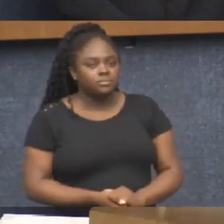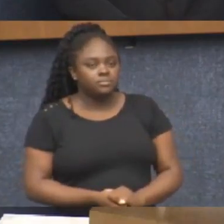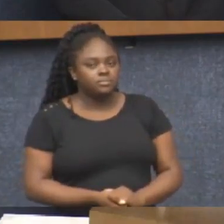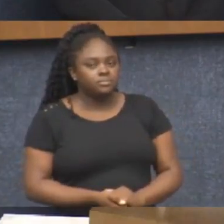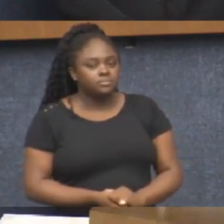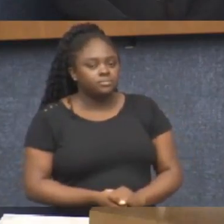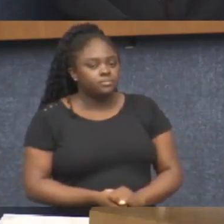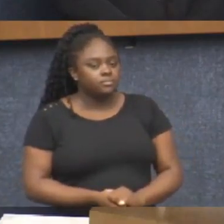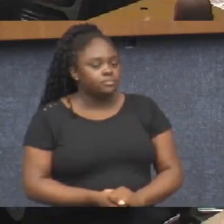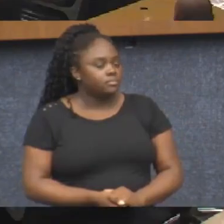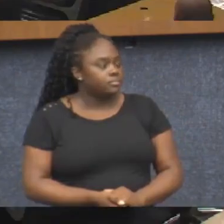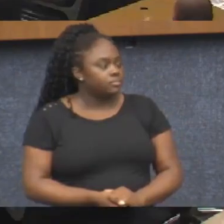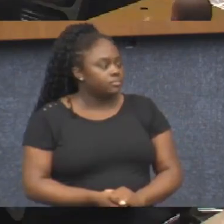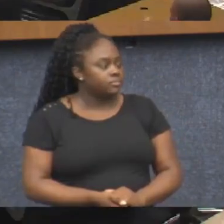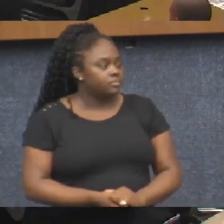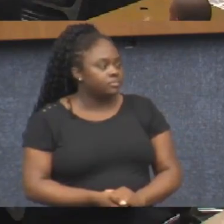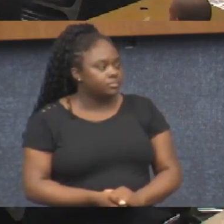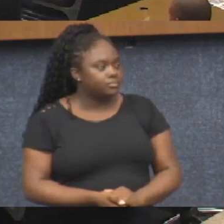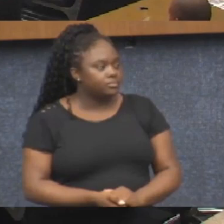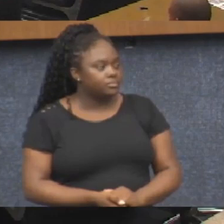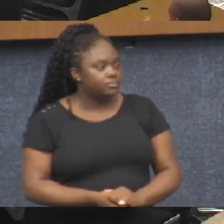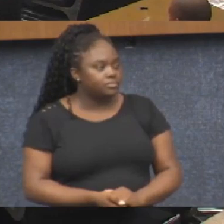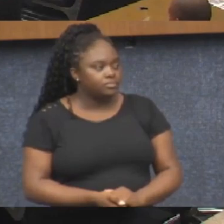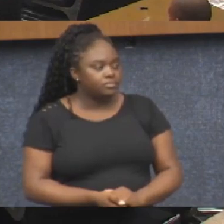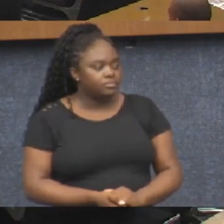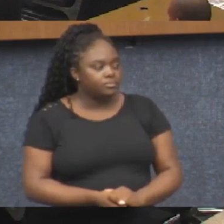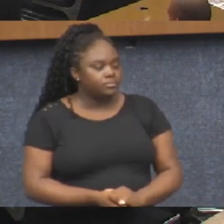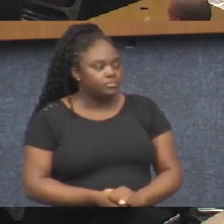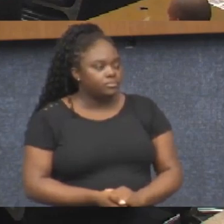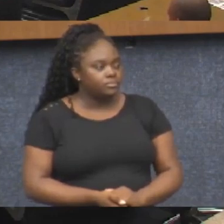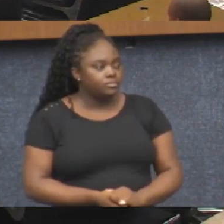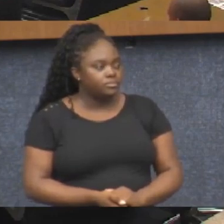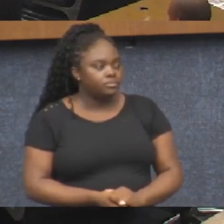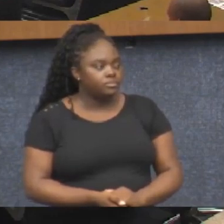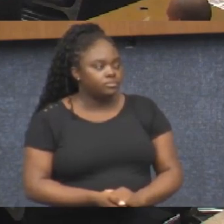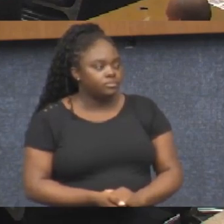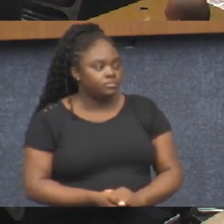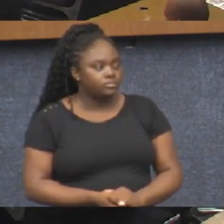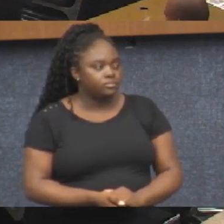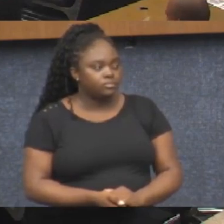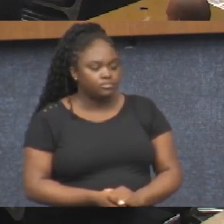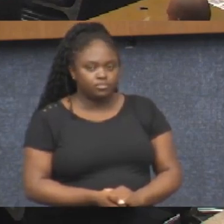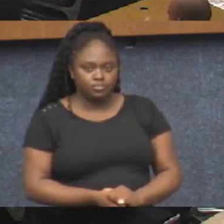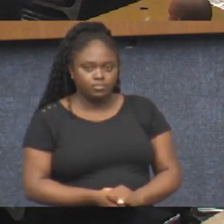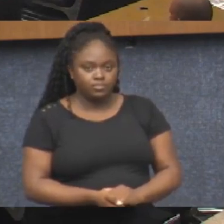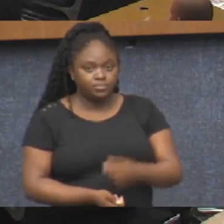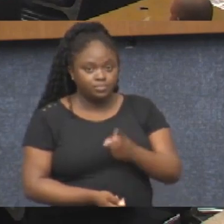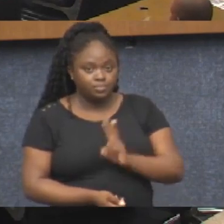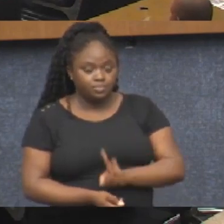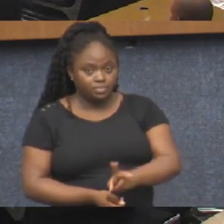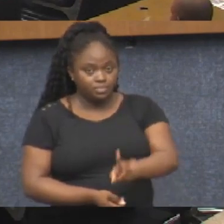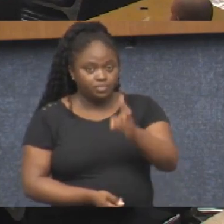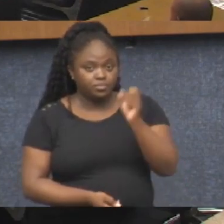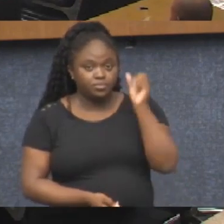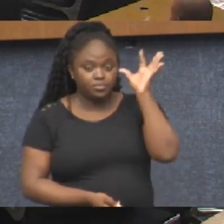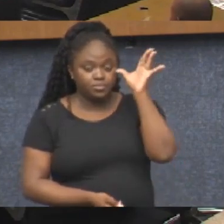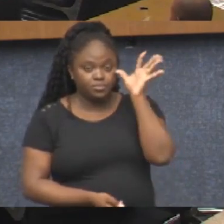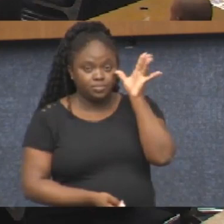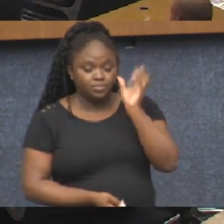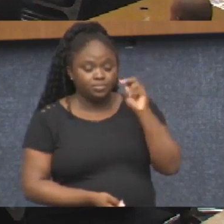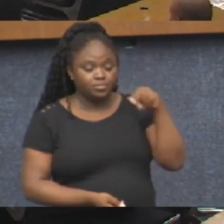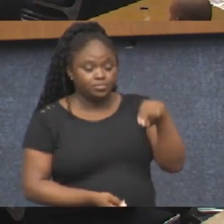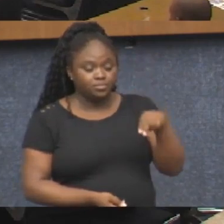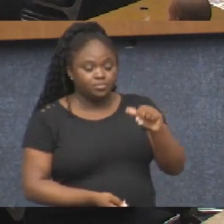E E, na sequência, ouviremos